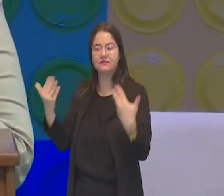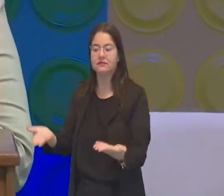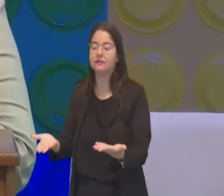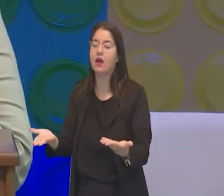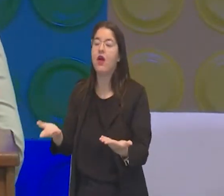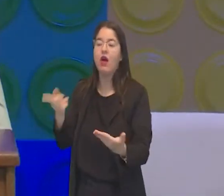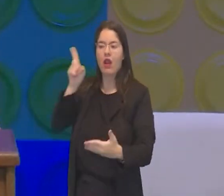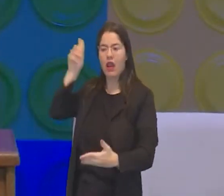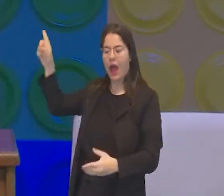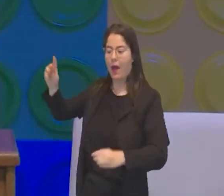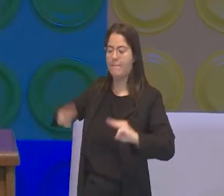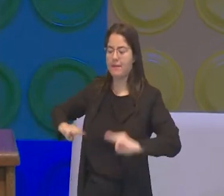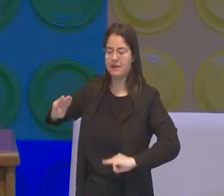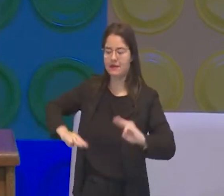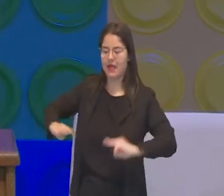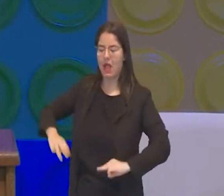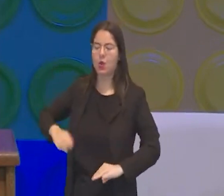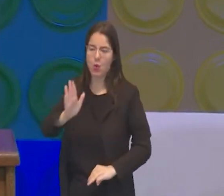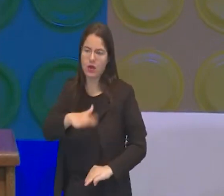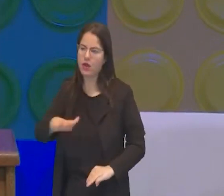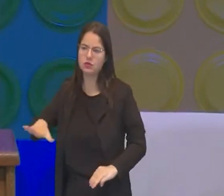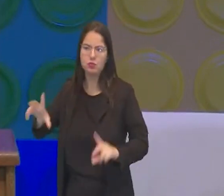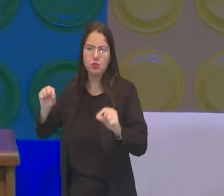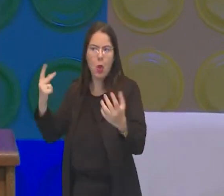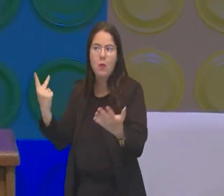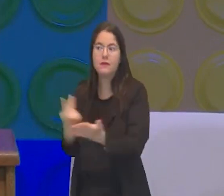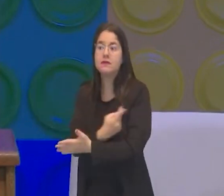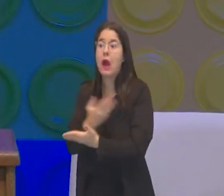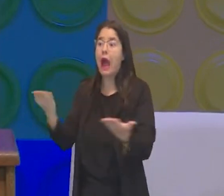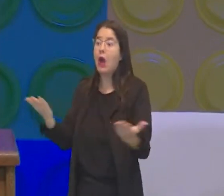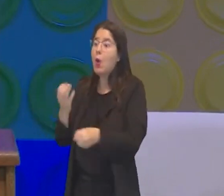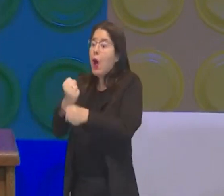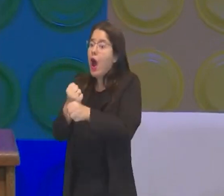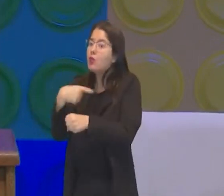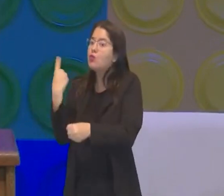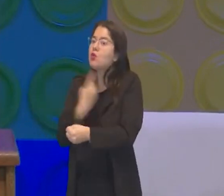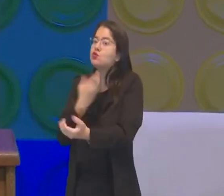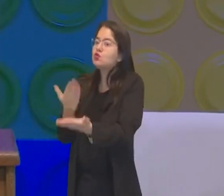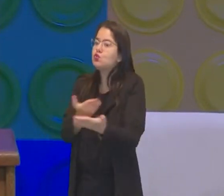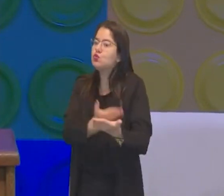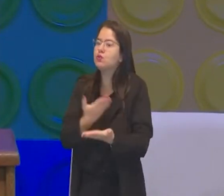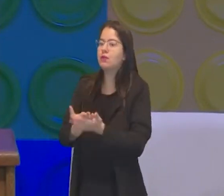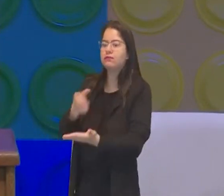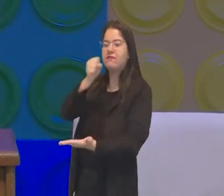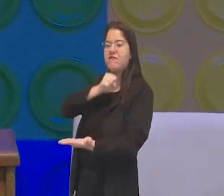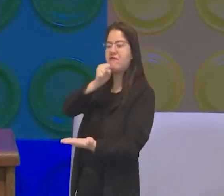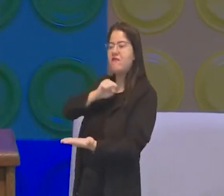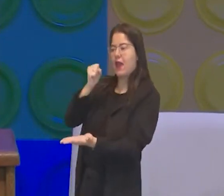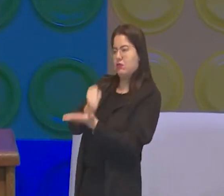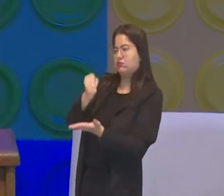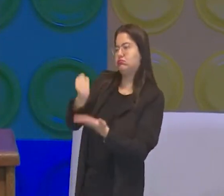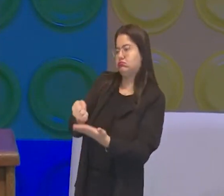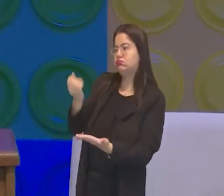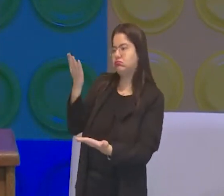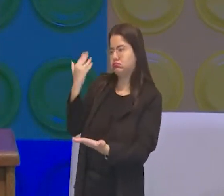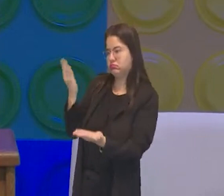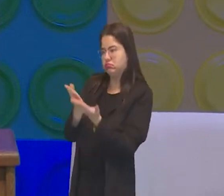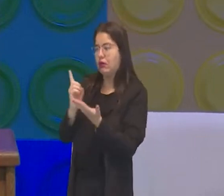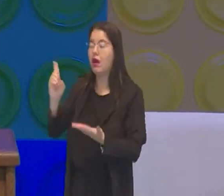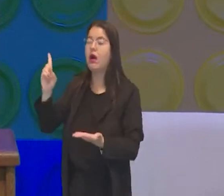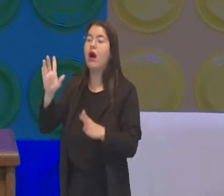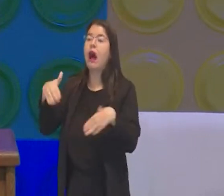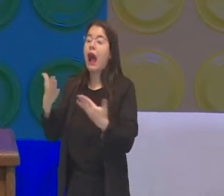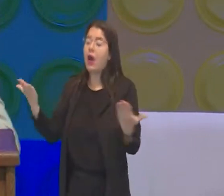no Crescer, nós começamos esse ano estudando o Antigo Testamento. Agora